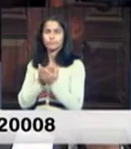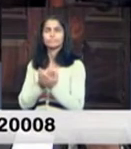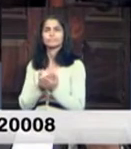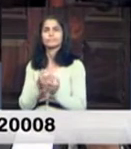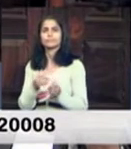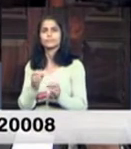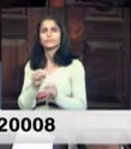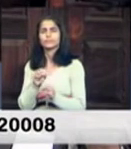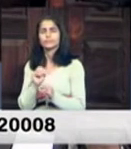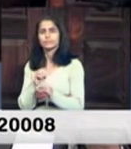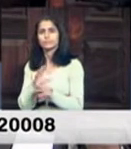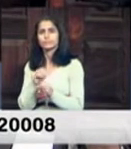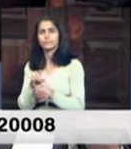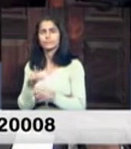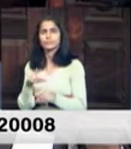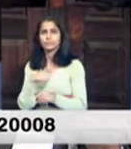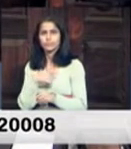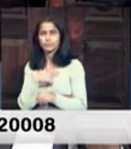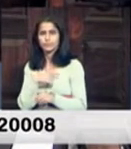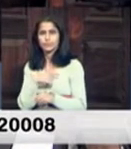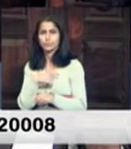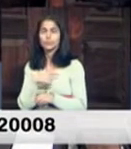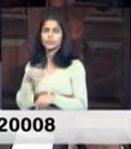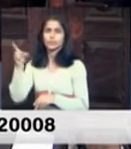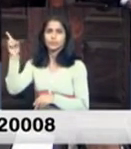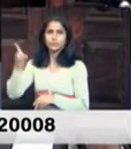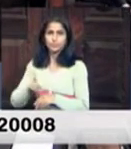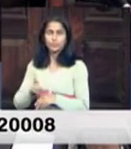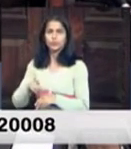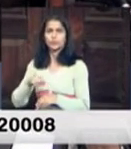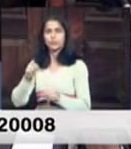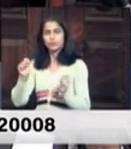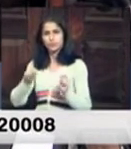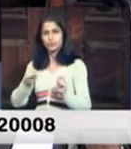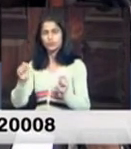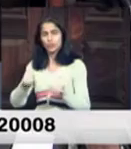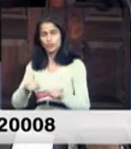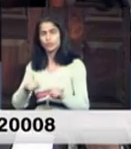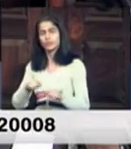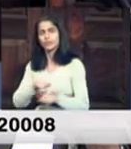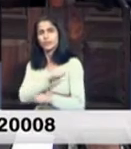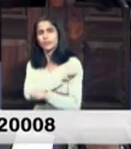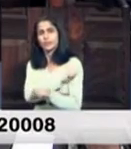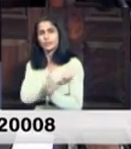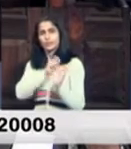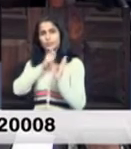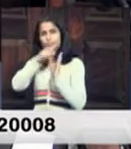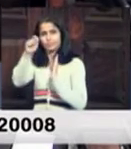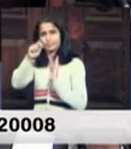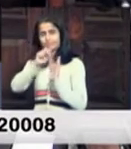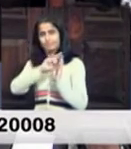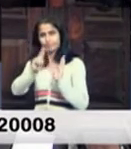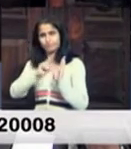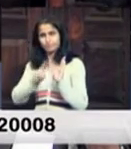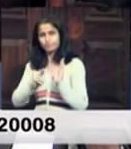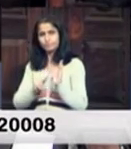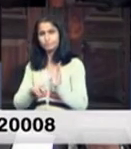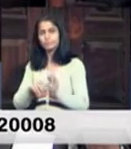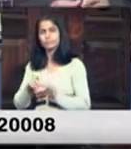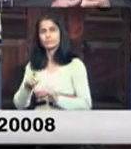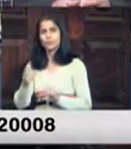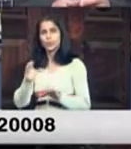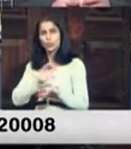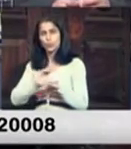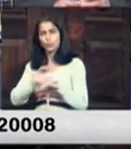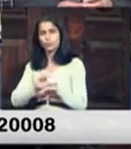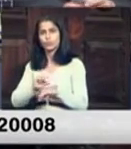está possibilitando que as diretoras de escola façam as matrículas para o próximo ano. Com isso, por exemplo, curso de formação de professores,